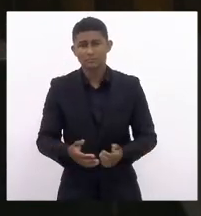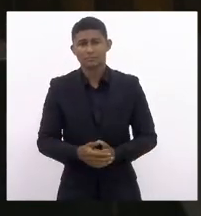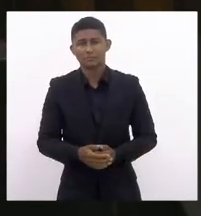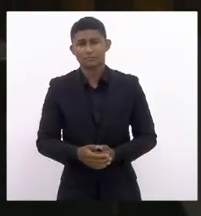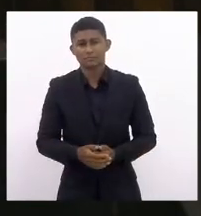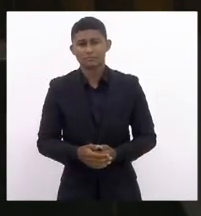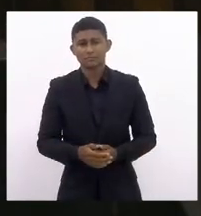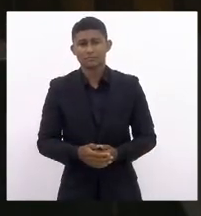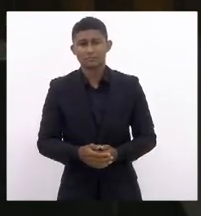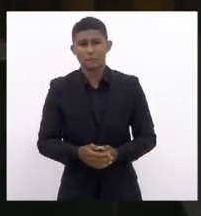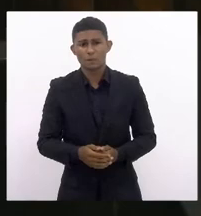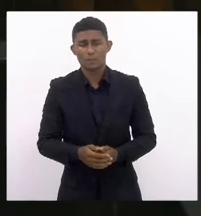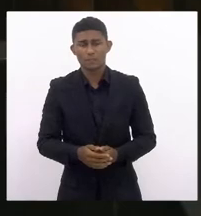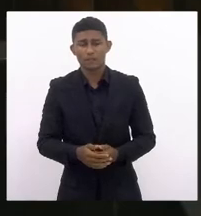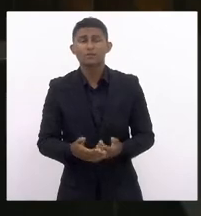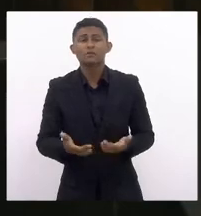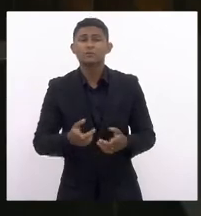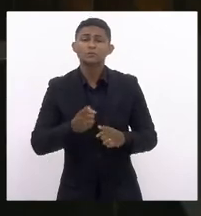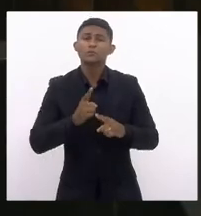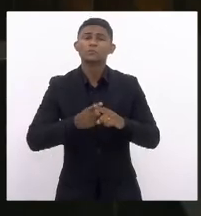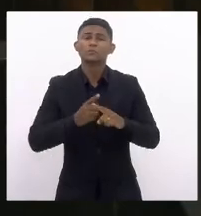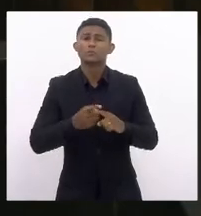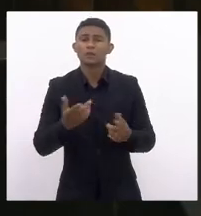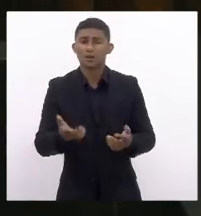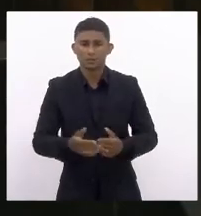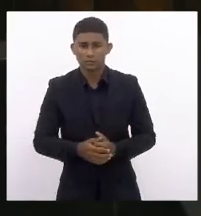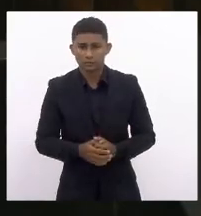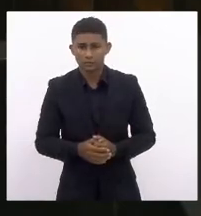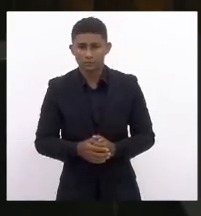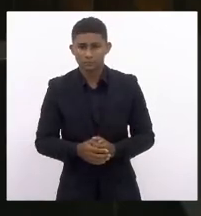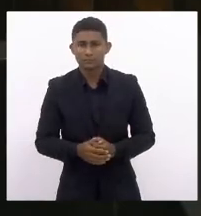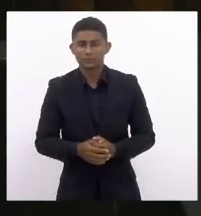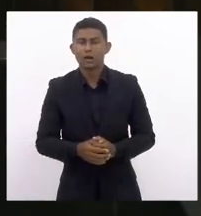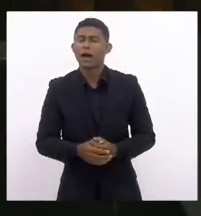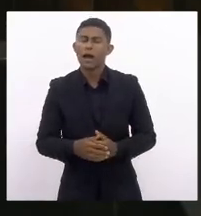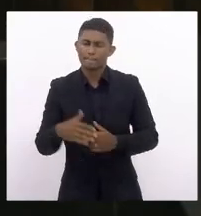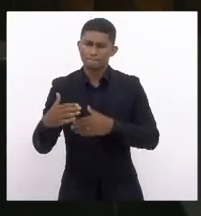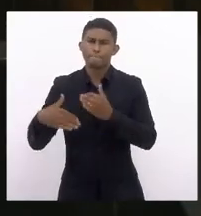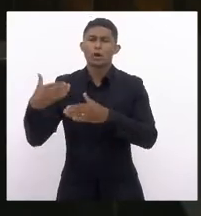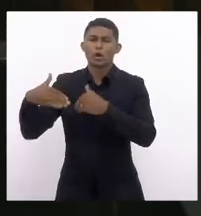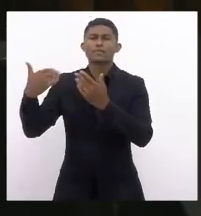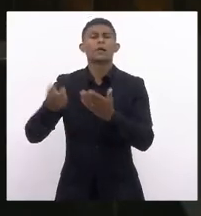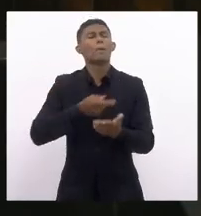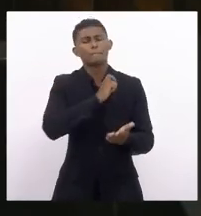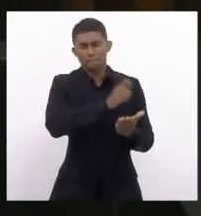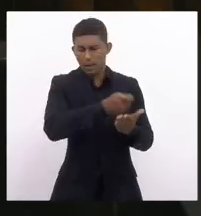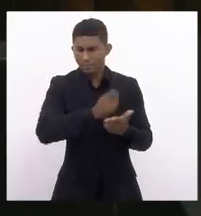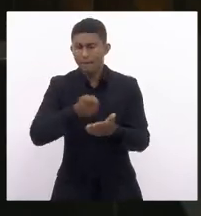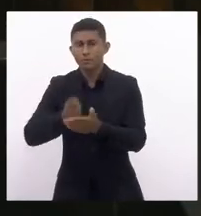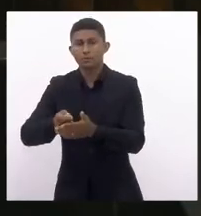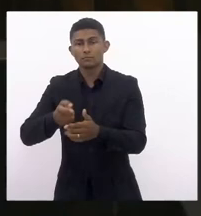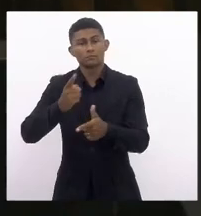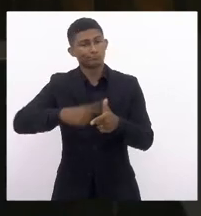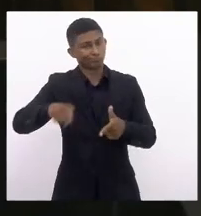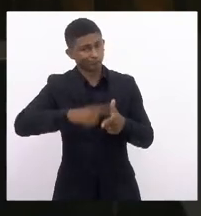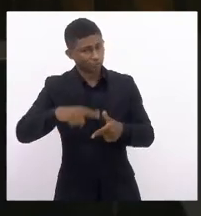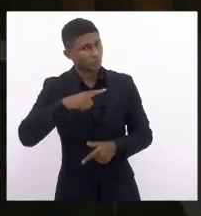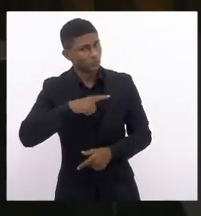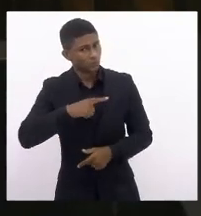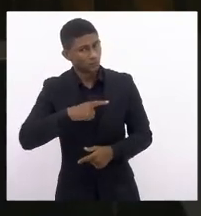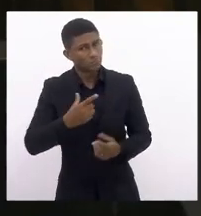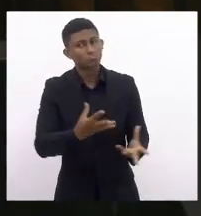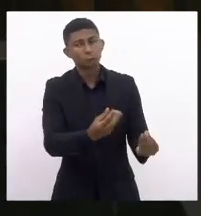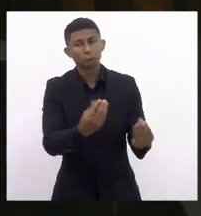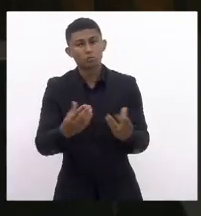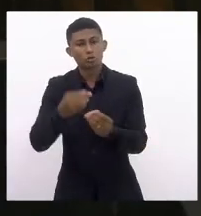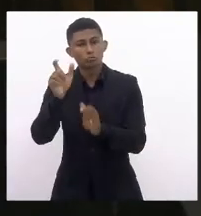Por quê? Porque mesmo começando a pagar as progressões, que está cheio de problema ainda, um monte de profissional de educação não